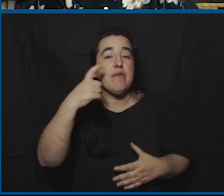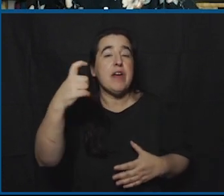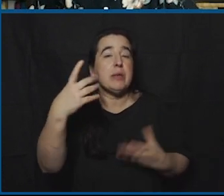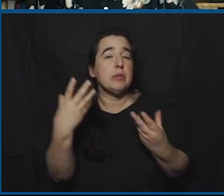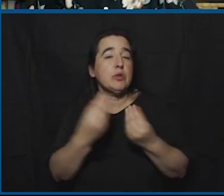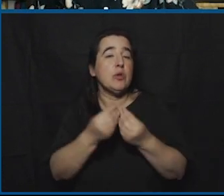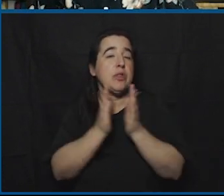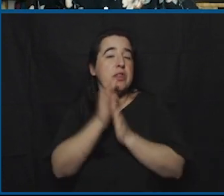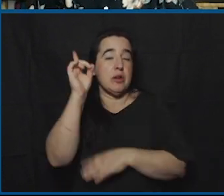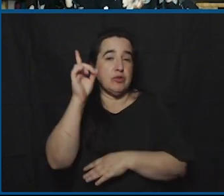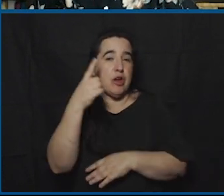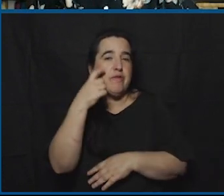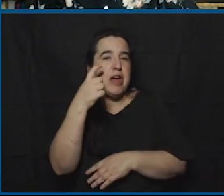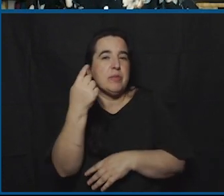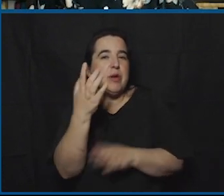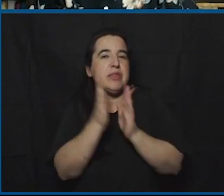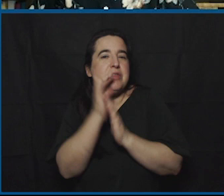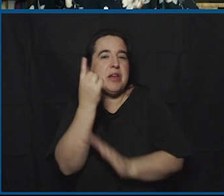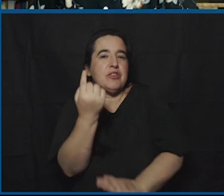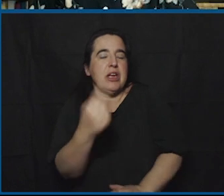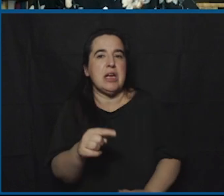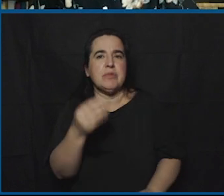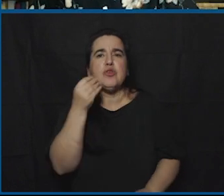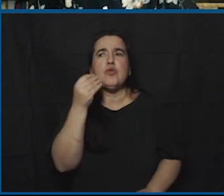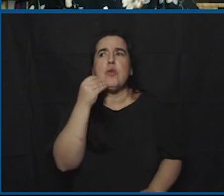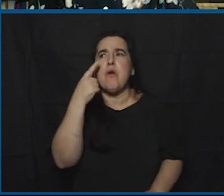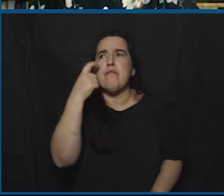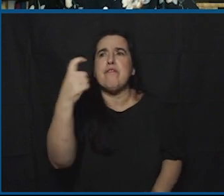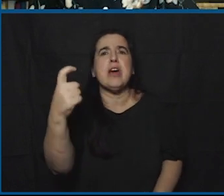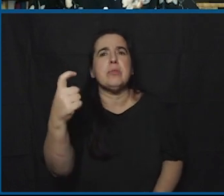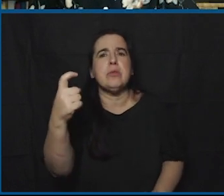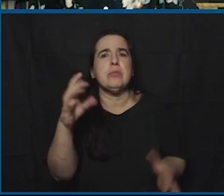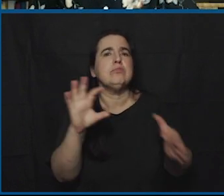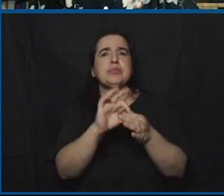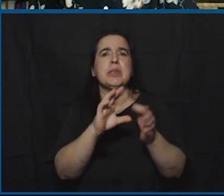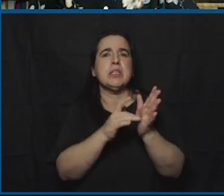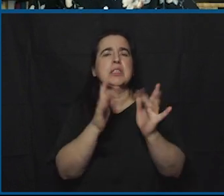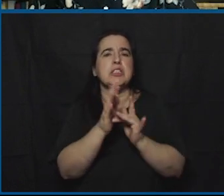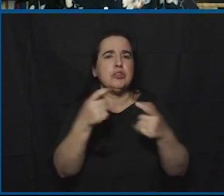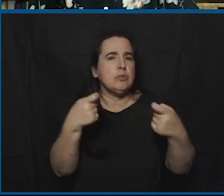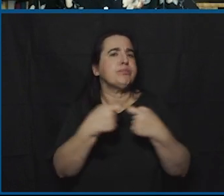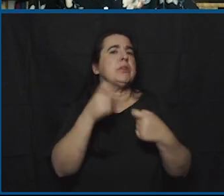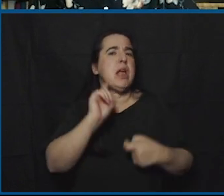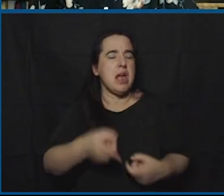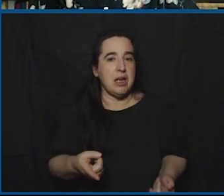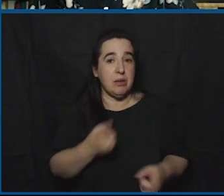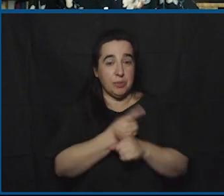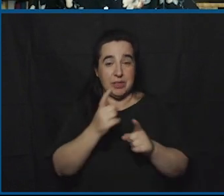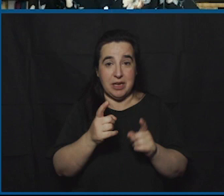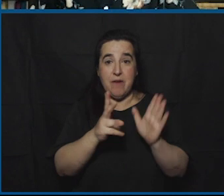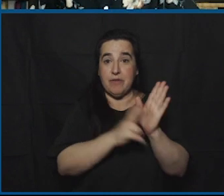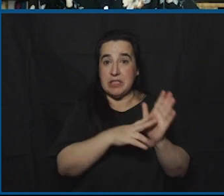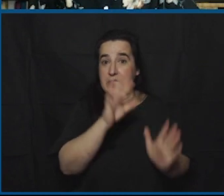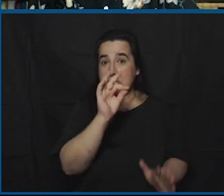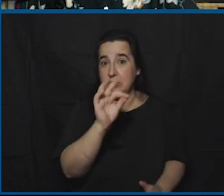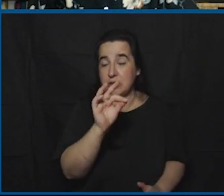e o Verbo era Deus. E como é que nós sabemos que esse Verbo se refere a Cristo? Porque logo no versículo 14 vem a